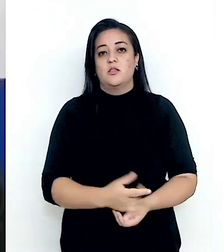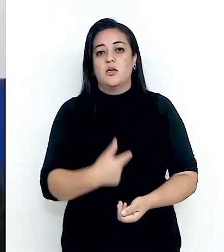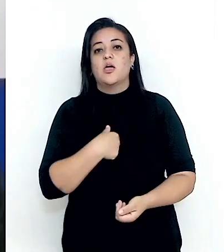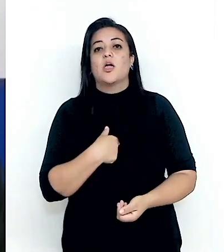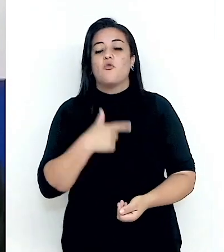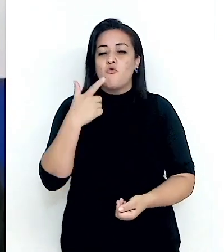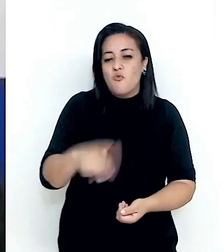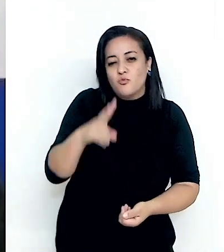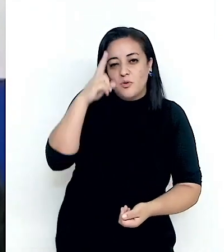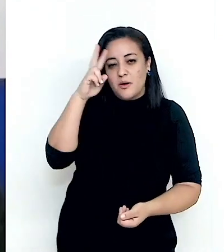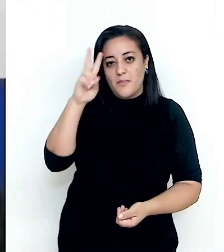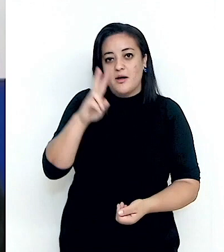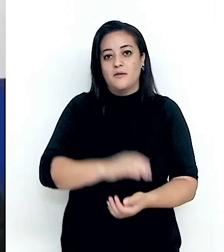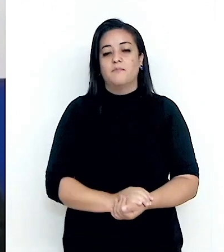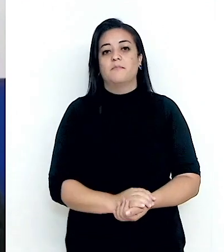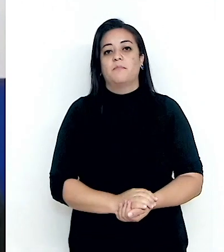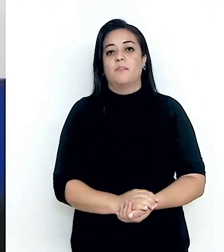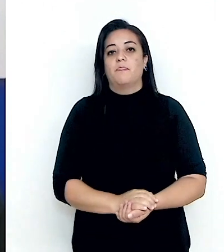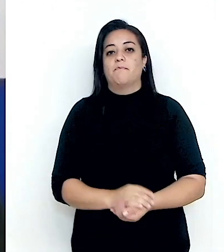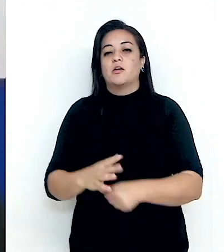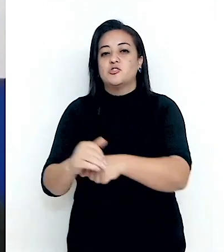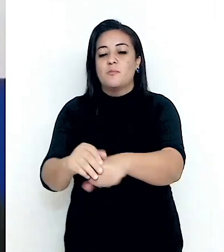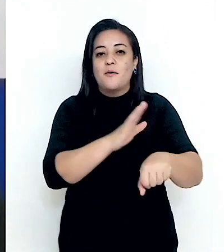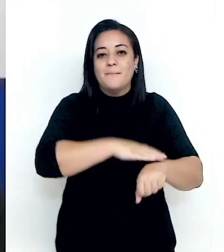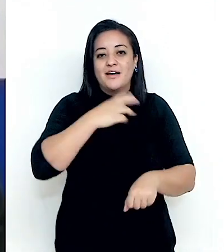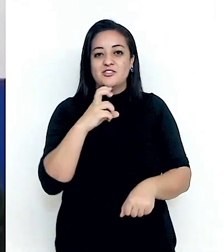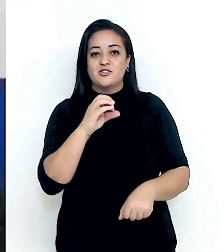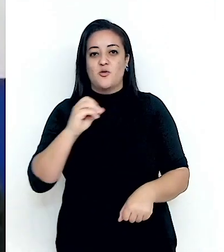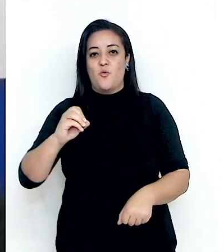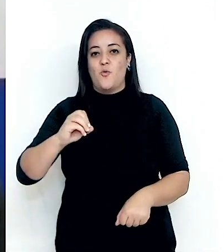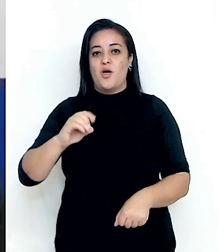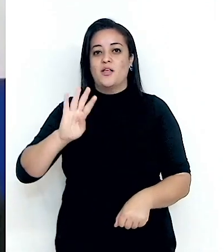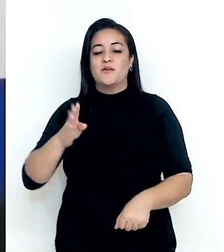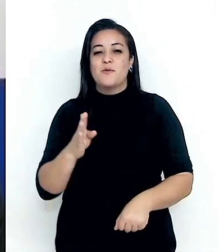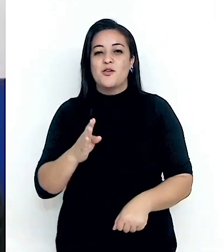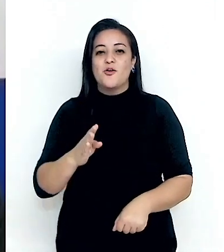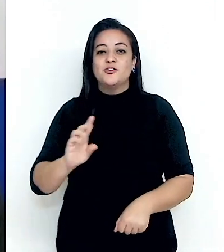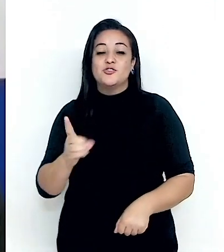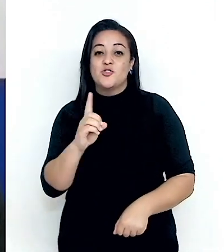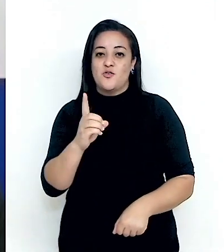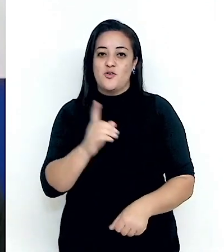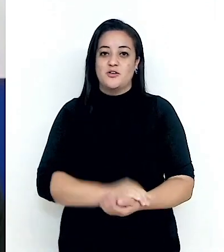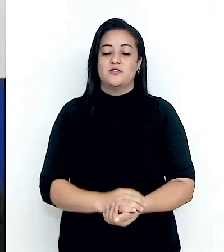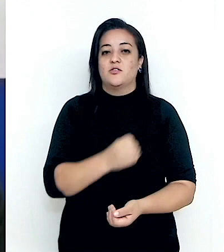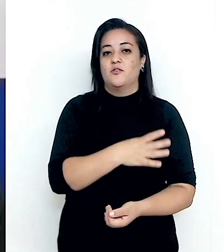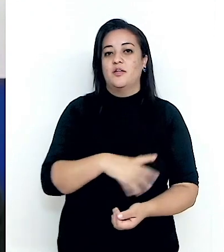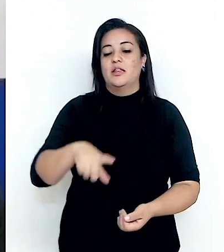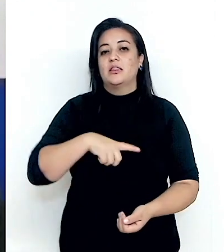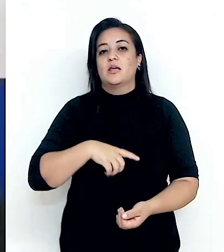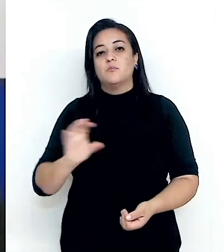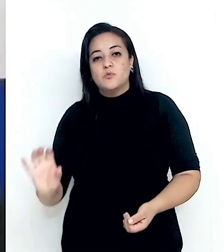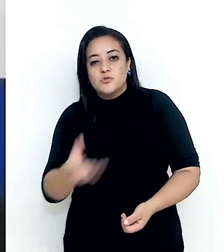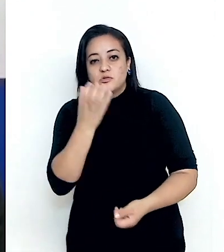volto a recordar, atraíram mais de 50 bilhões de dólares de investimento novo. Temos aí